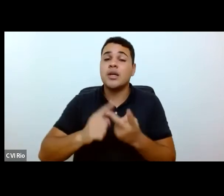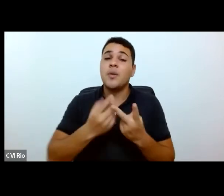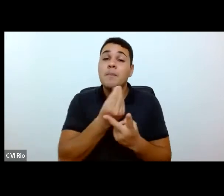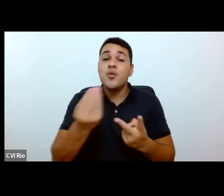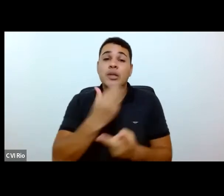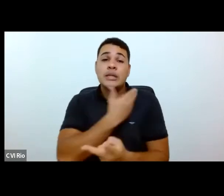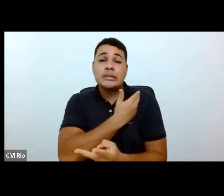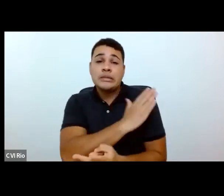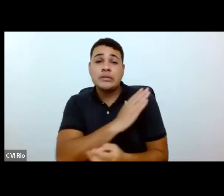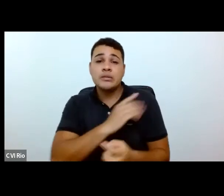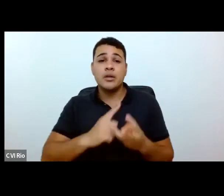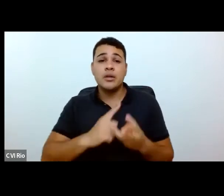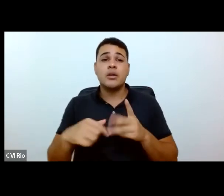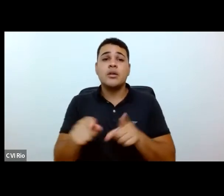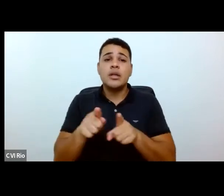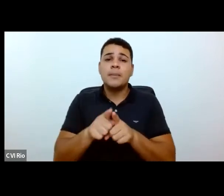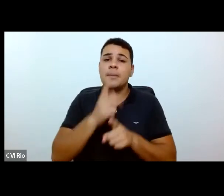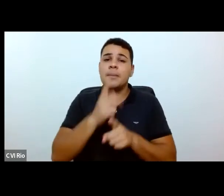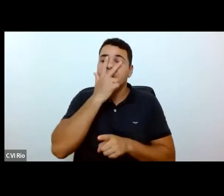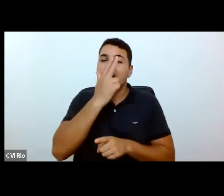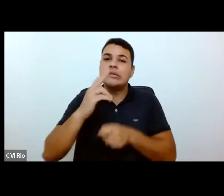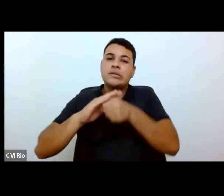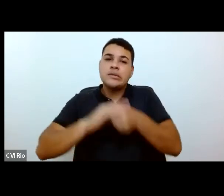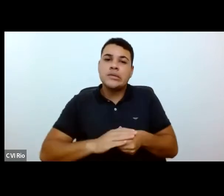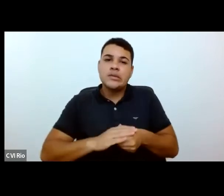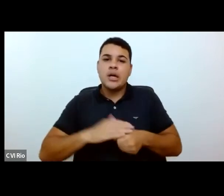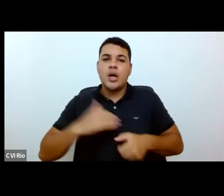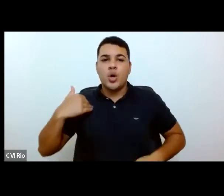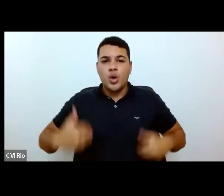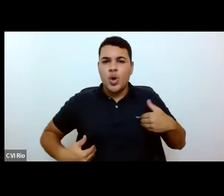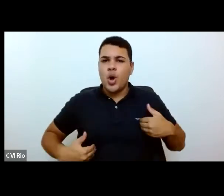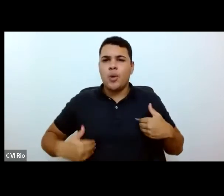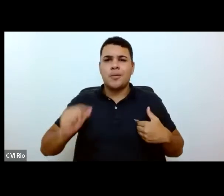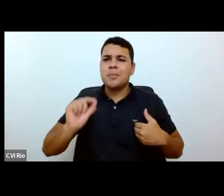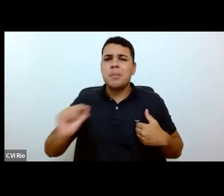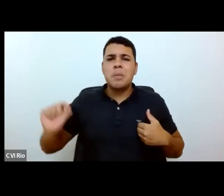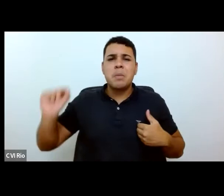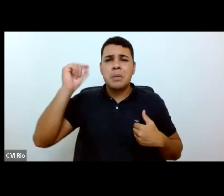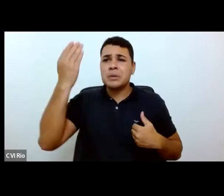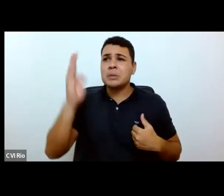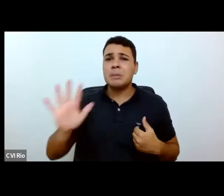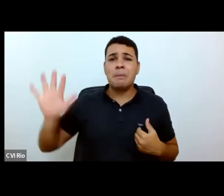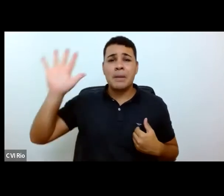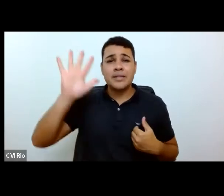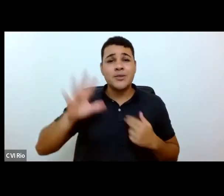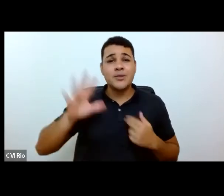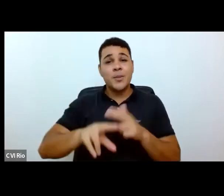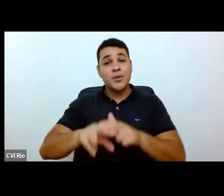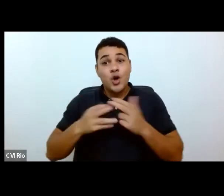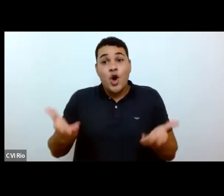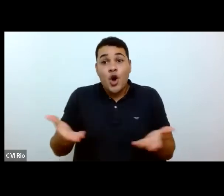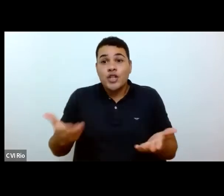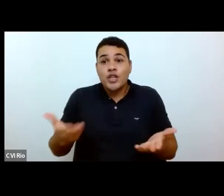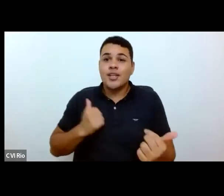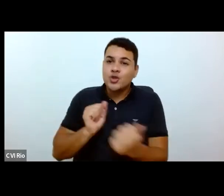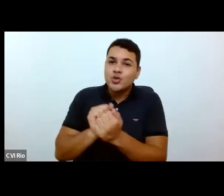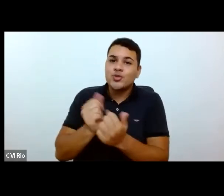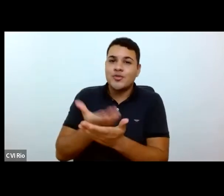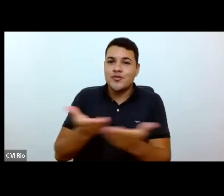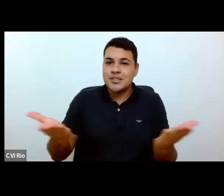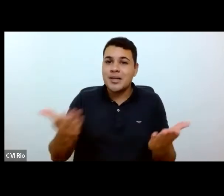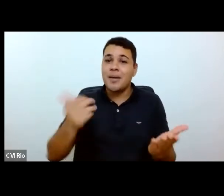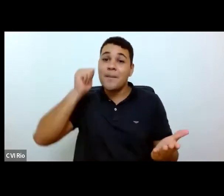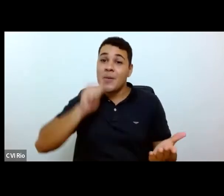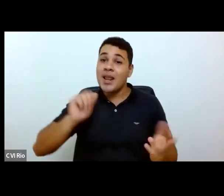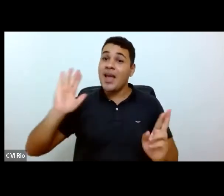muita ausência dos nossos corpos, né, nos espaços. E estar aqui hoje com vocês, tantas mulheres, né, referência,